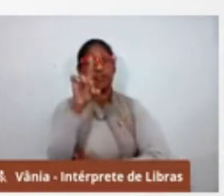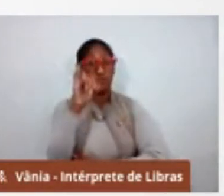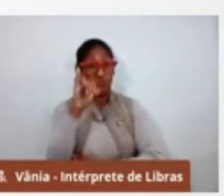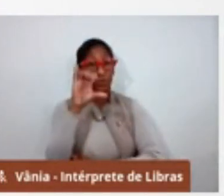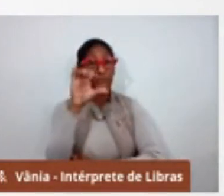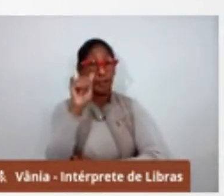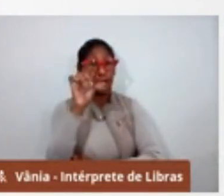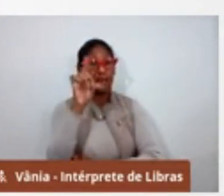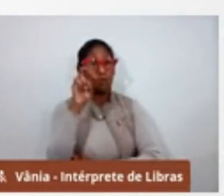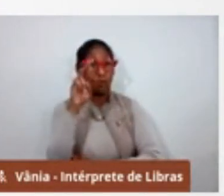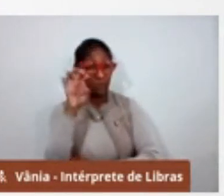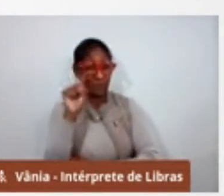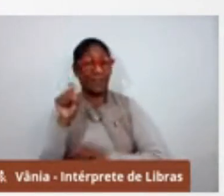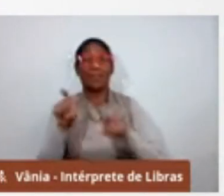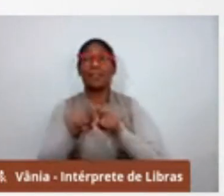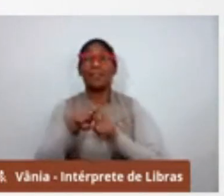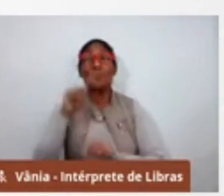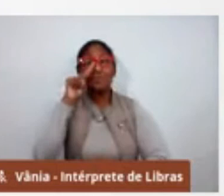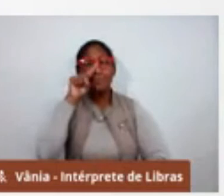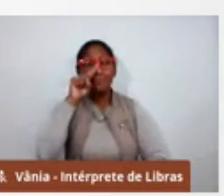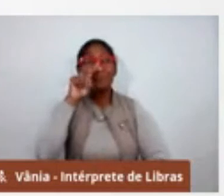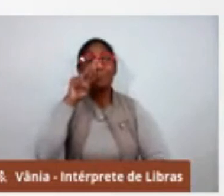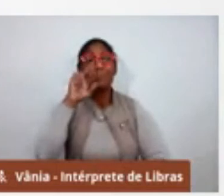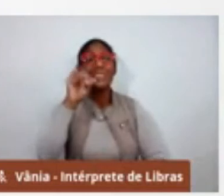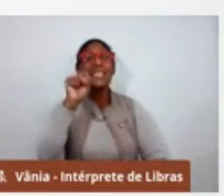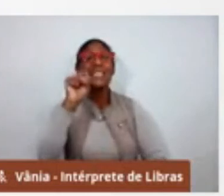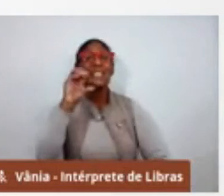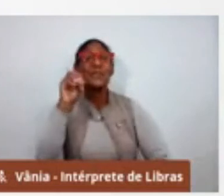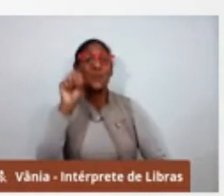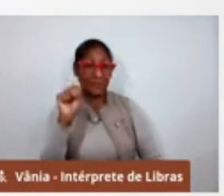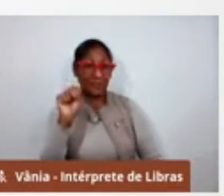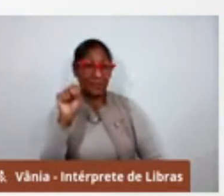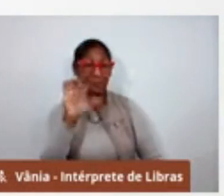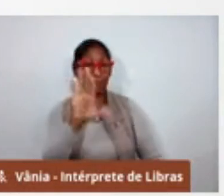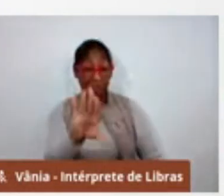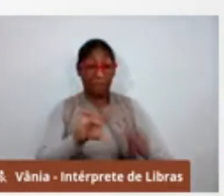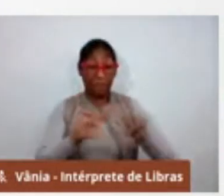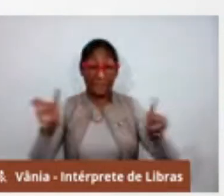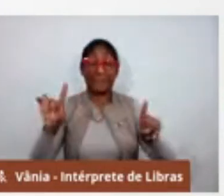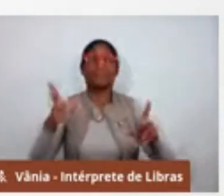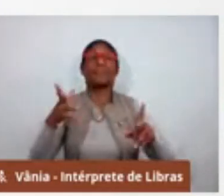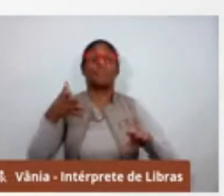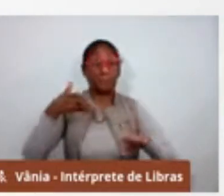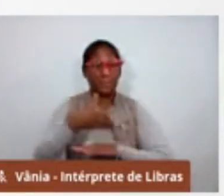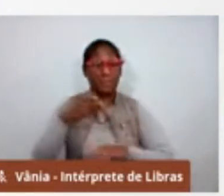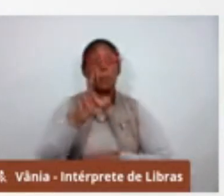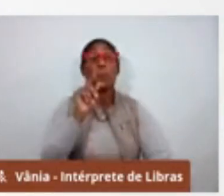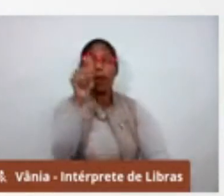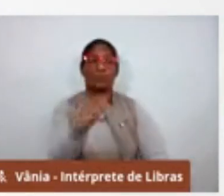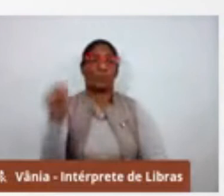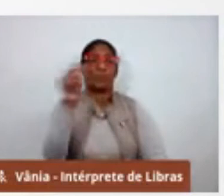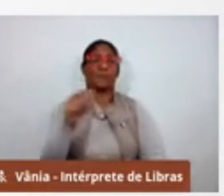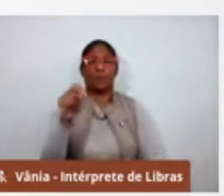definição de protocolos, a gente quer que tenha mais participação das associações de municípios, mas tudo isso, como eu falei, né, tem que